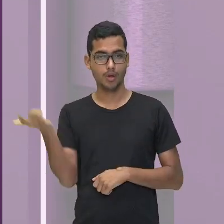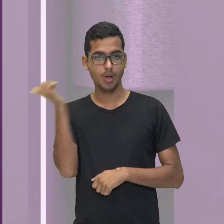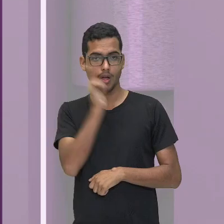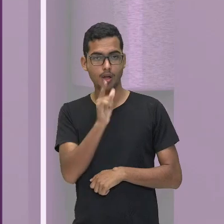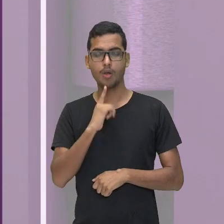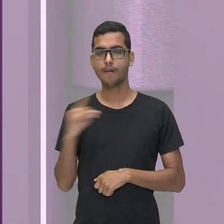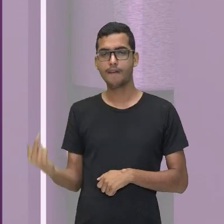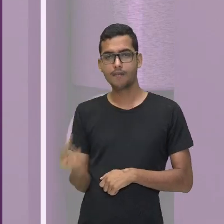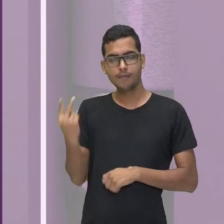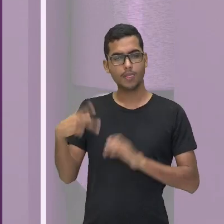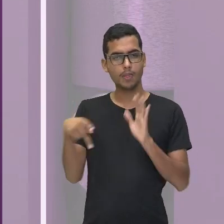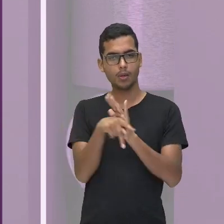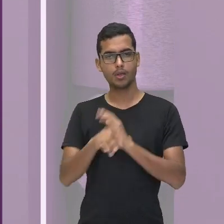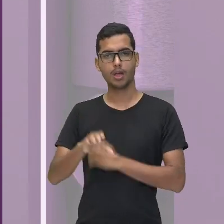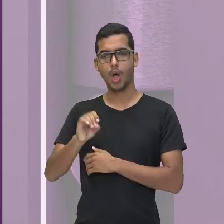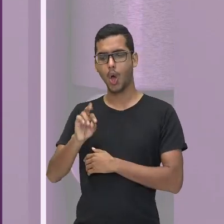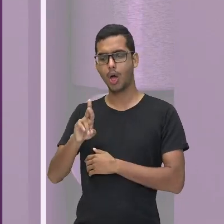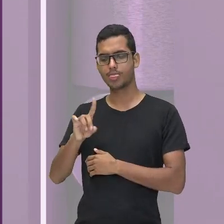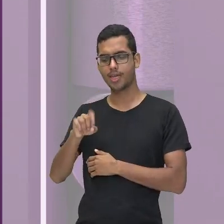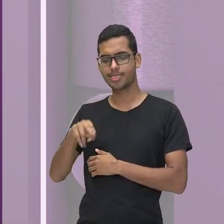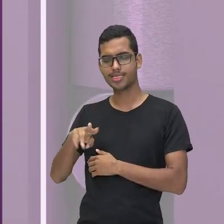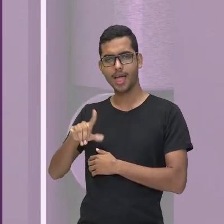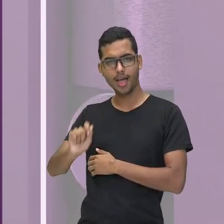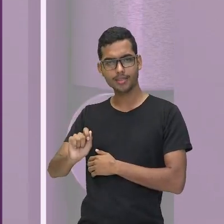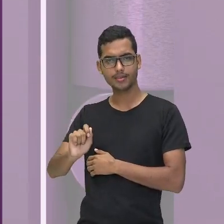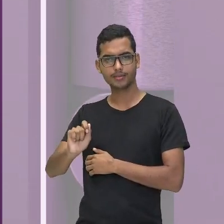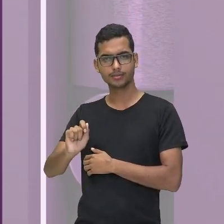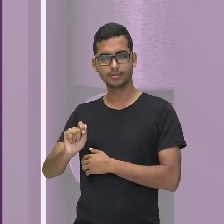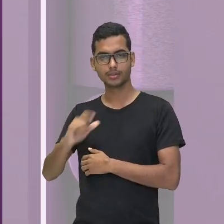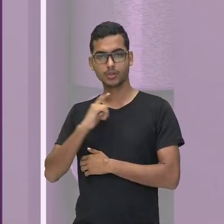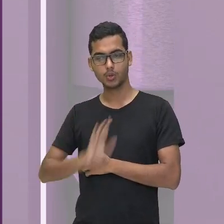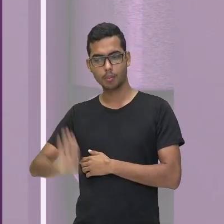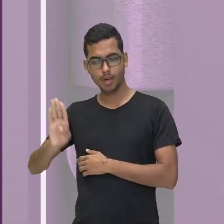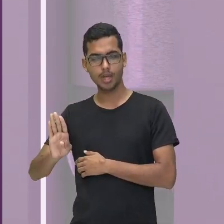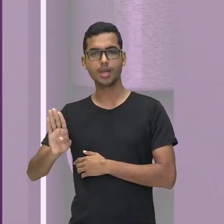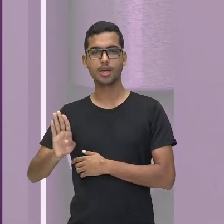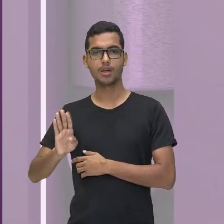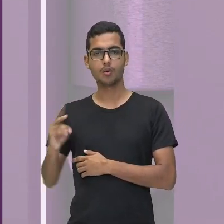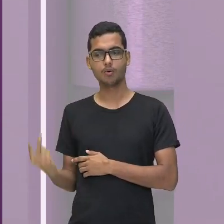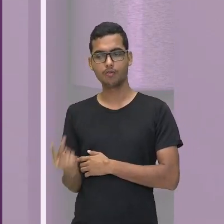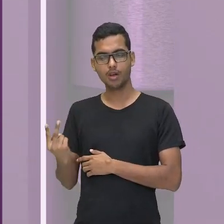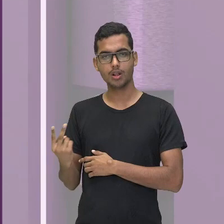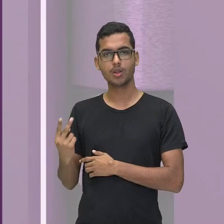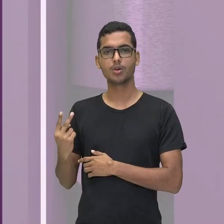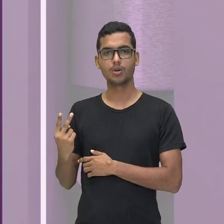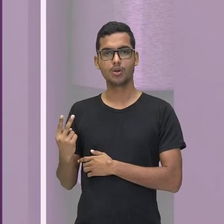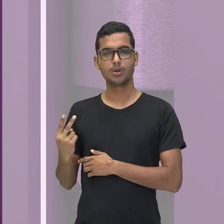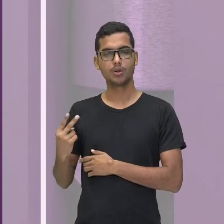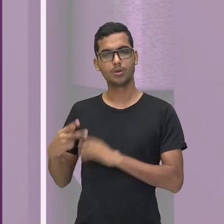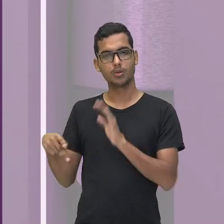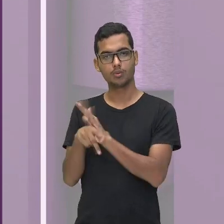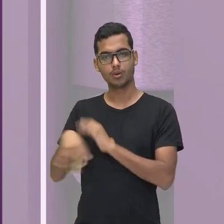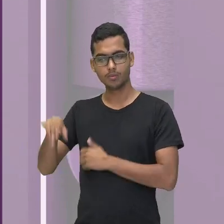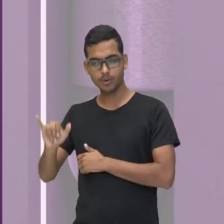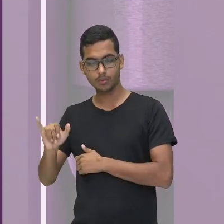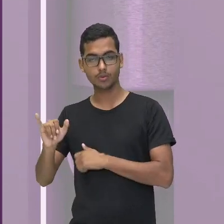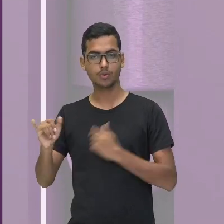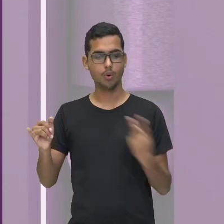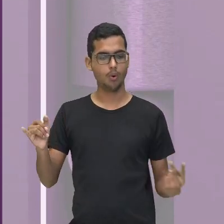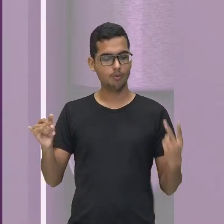ordenada do B, né? E subtrair com o valor da ordenada do A, né? Bem semelhante aos nossos casos que nós mostramos